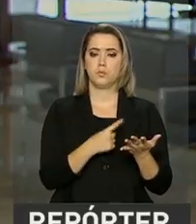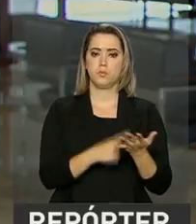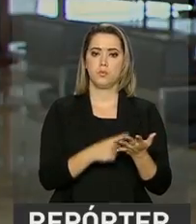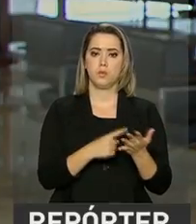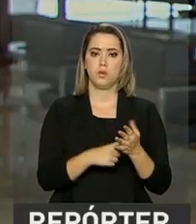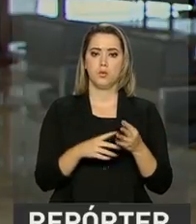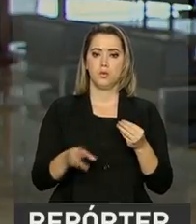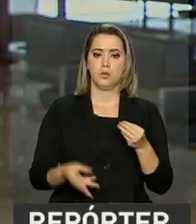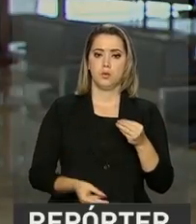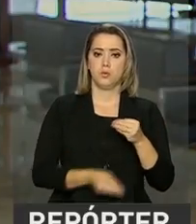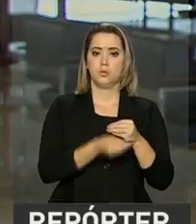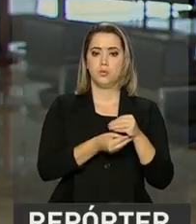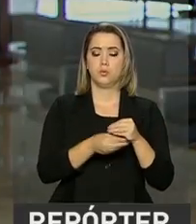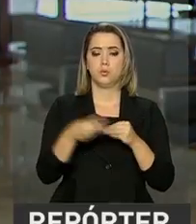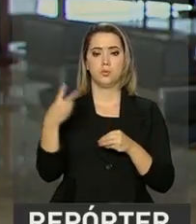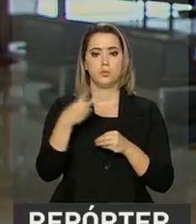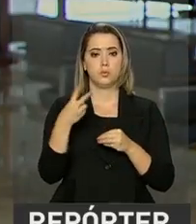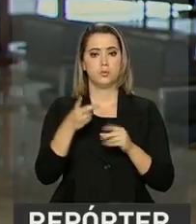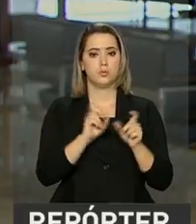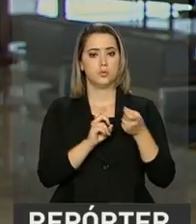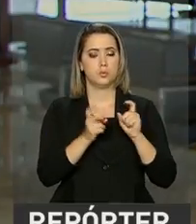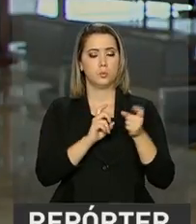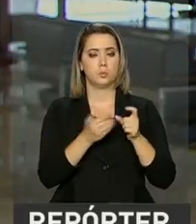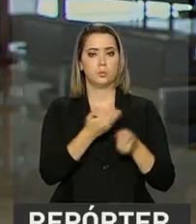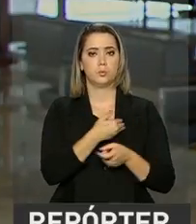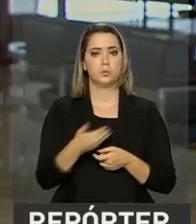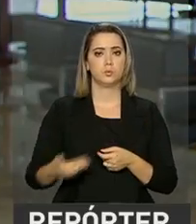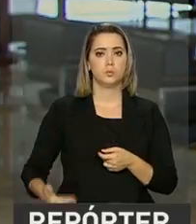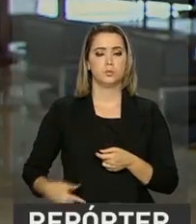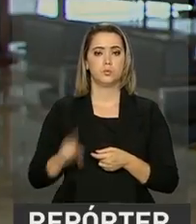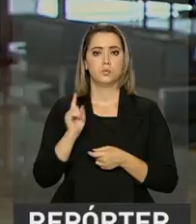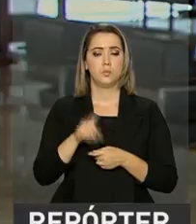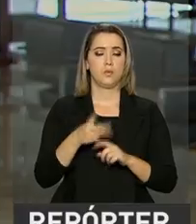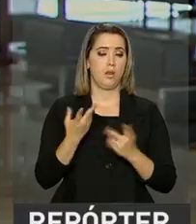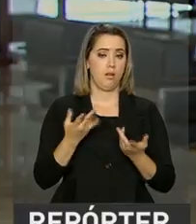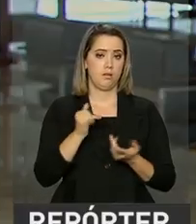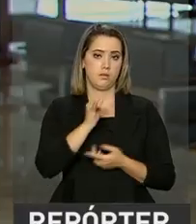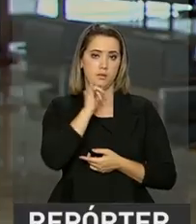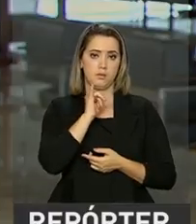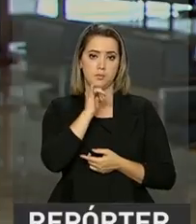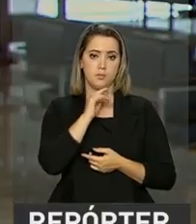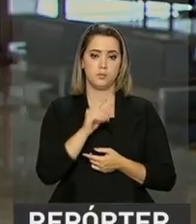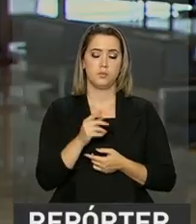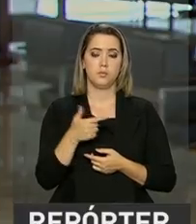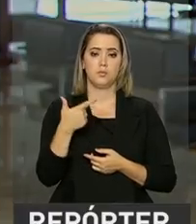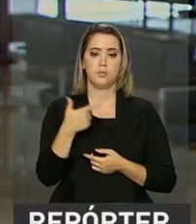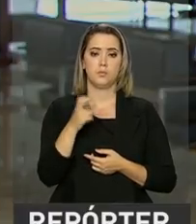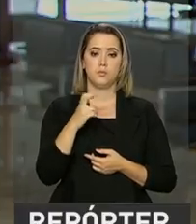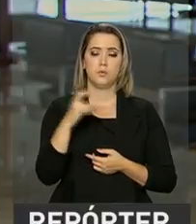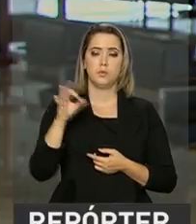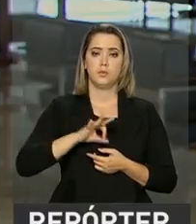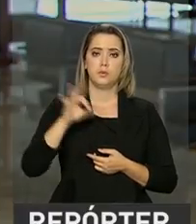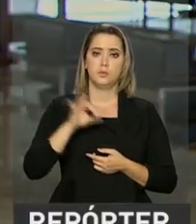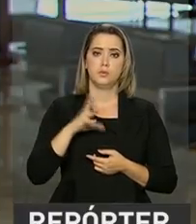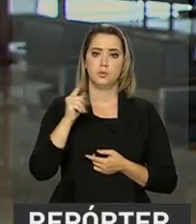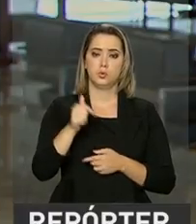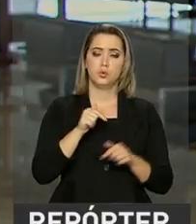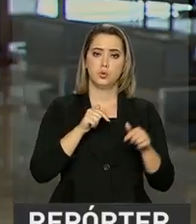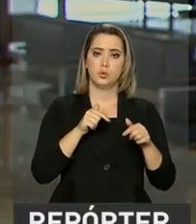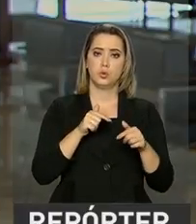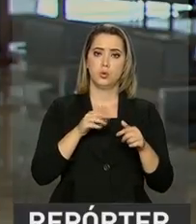2 de governança corporativa da de três são por exemplo que pelo menos 25% das ações